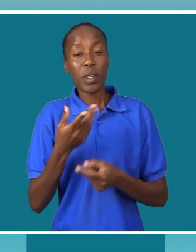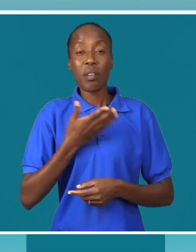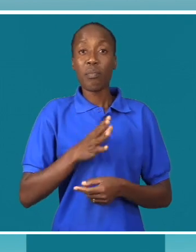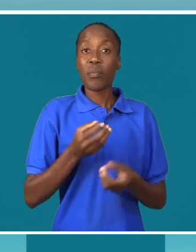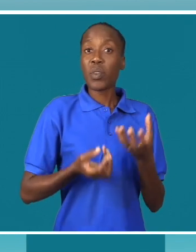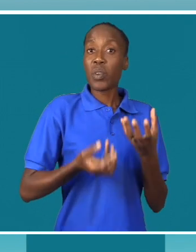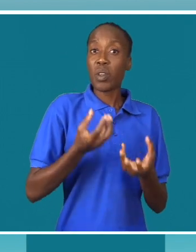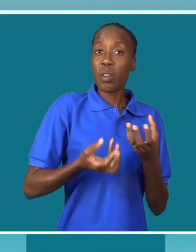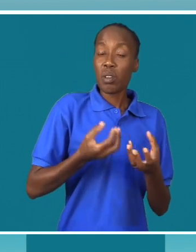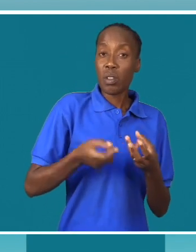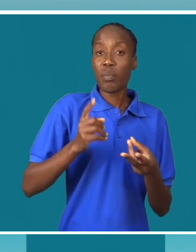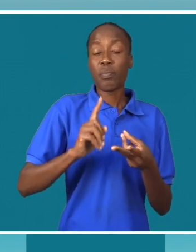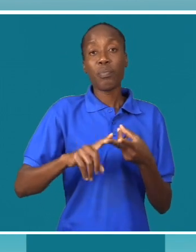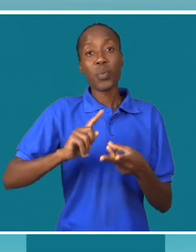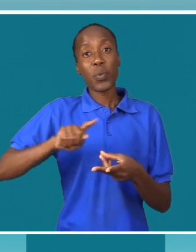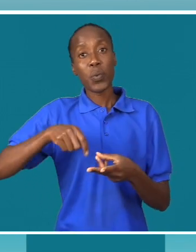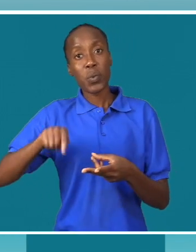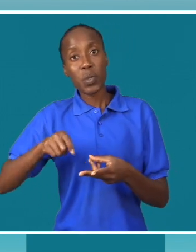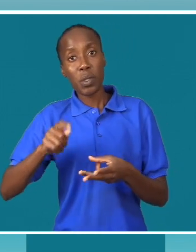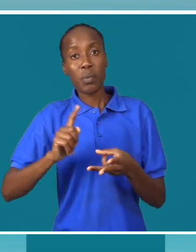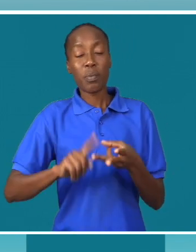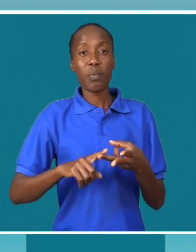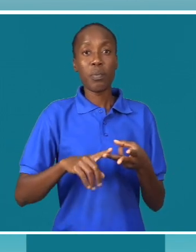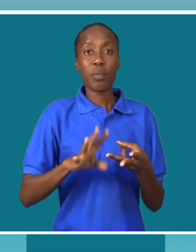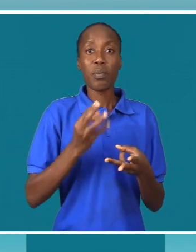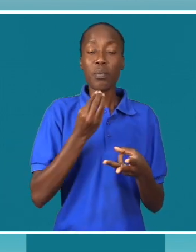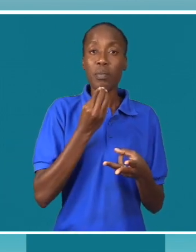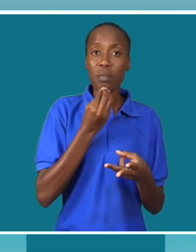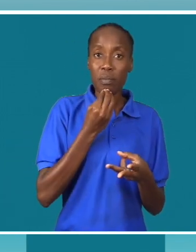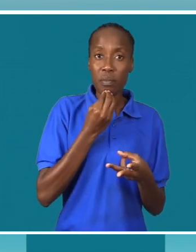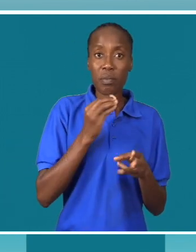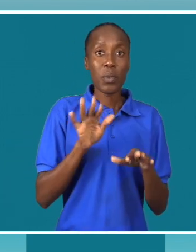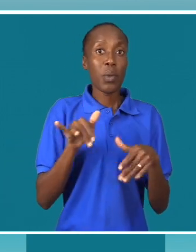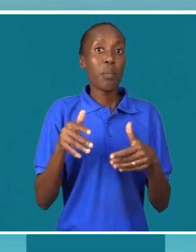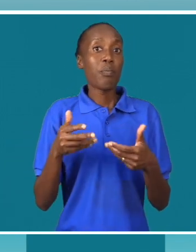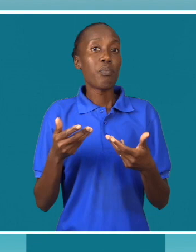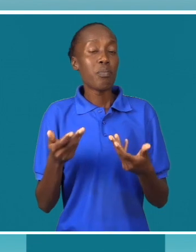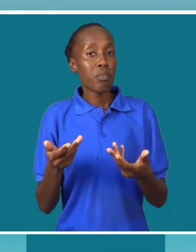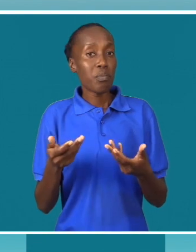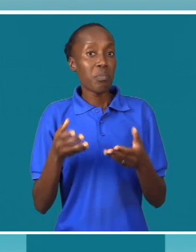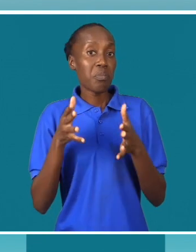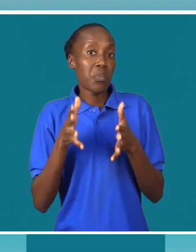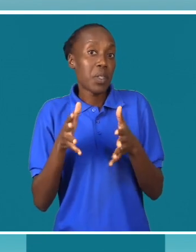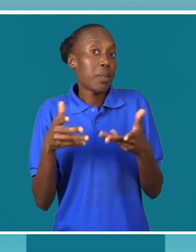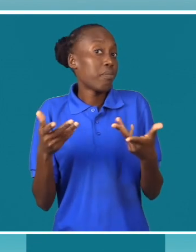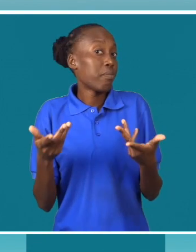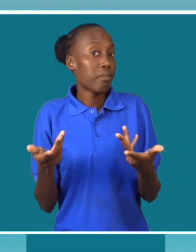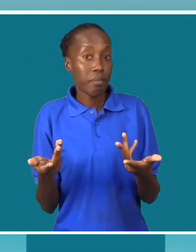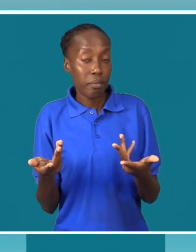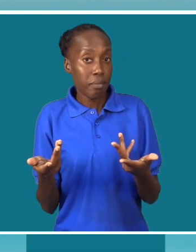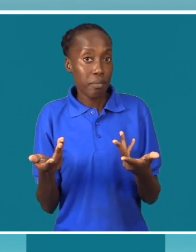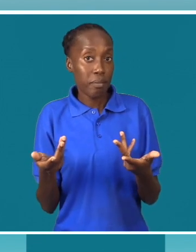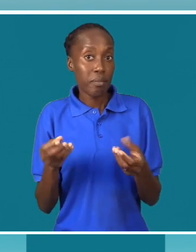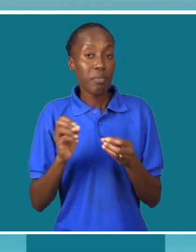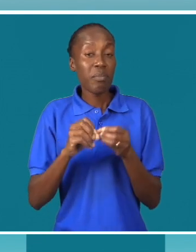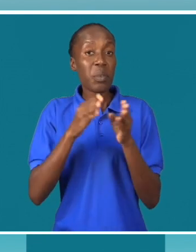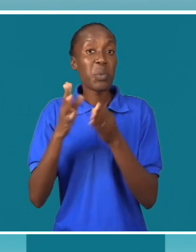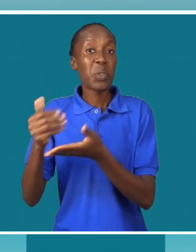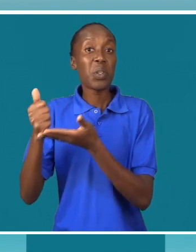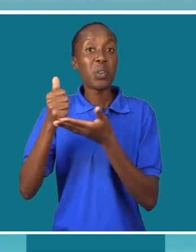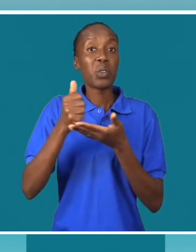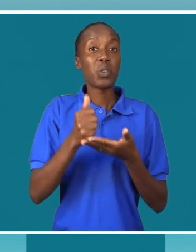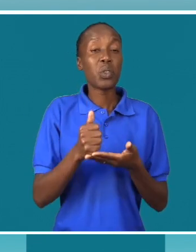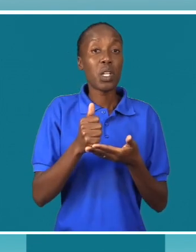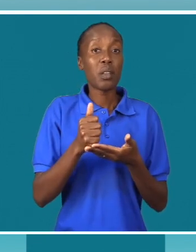lavão, cozinhar, qualquer coisa, comer, dormir, amanhã, continuar. Não maneira. Não tem pessoas me ajudarem.